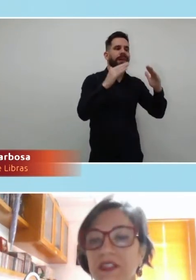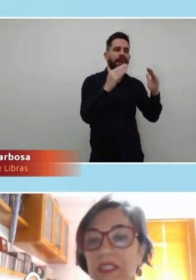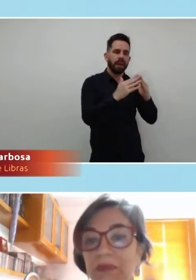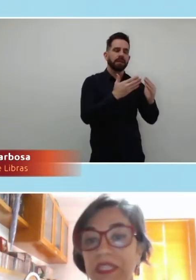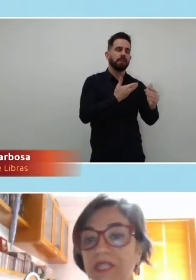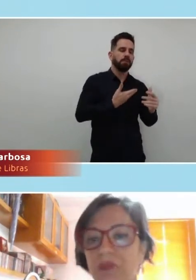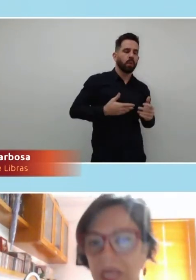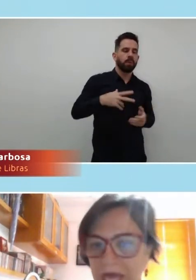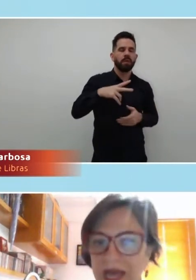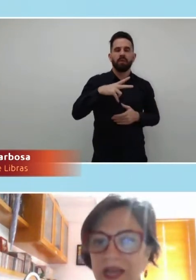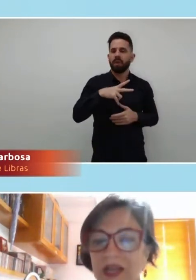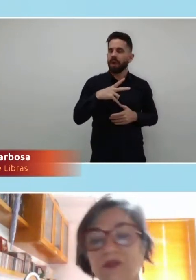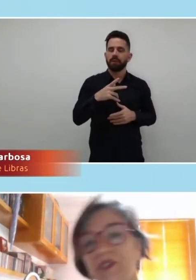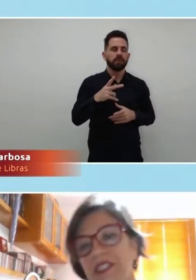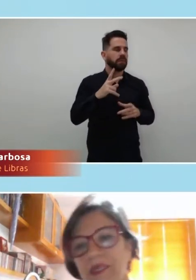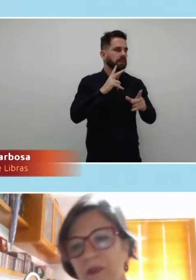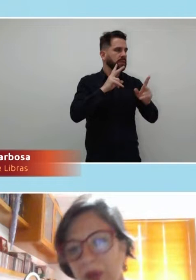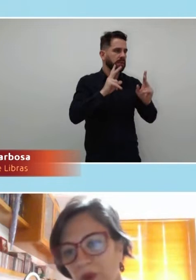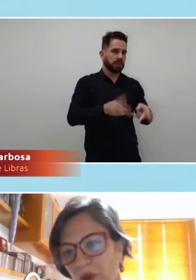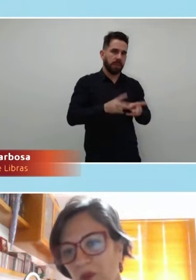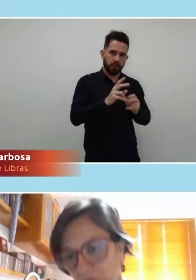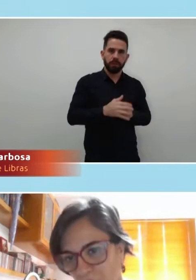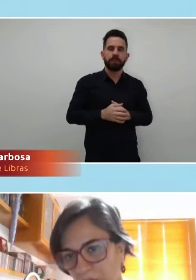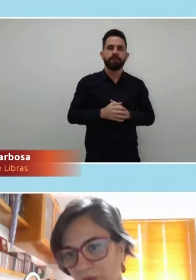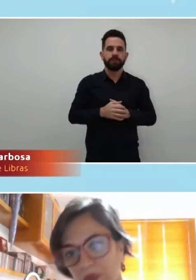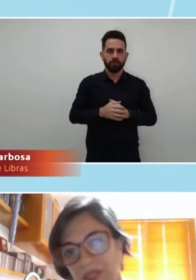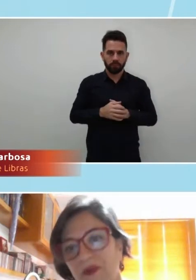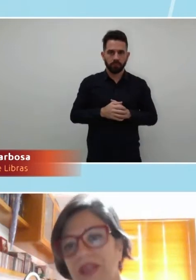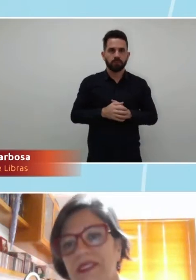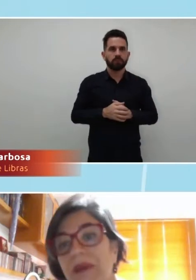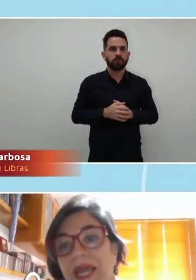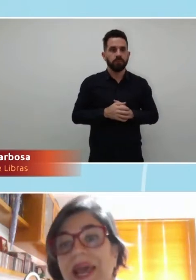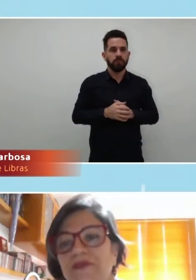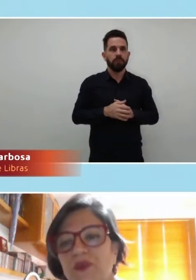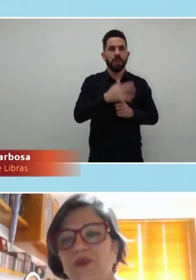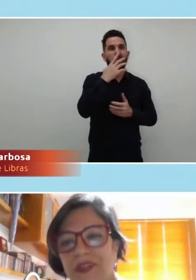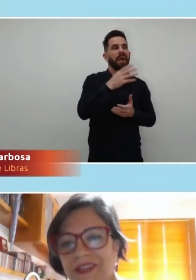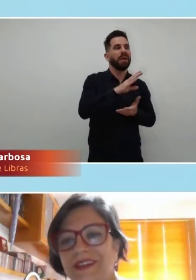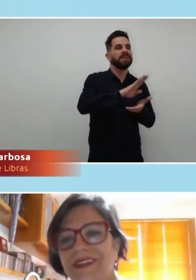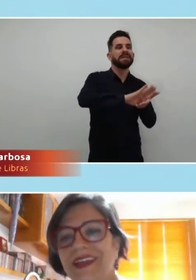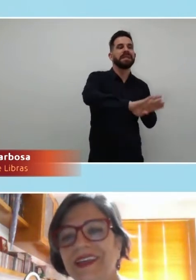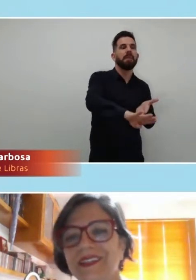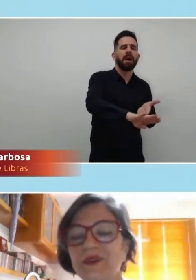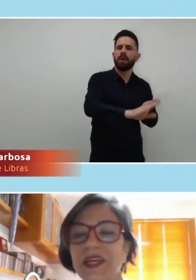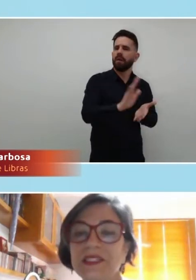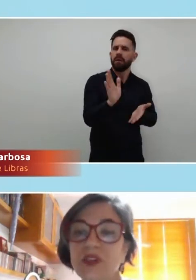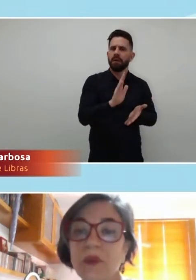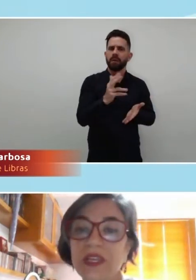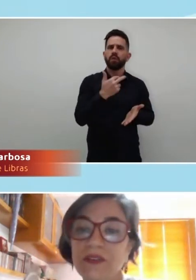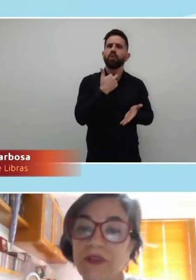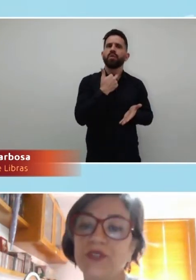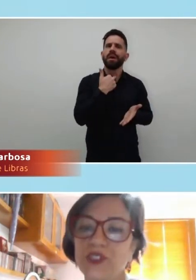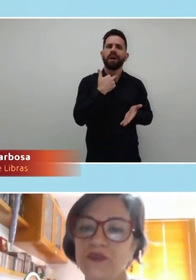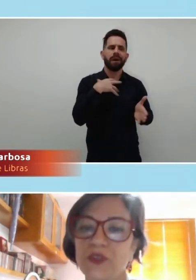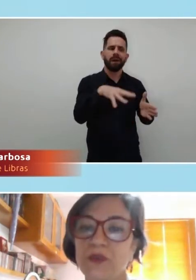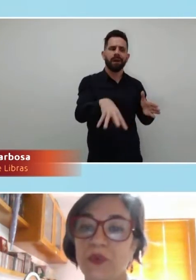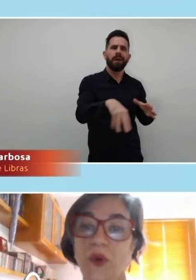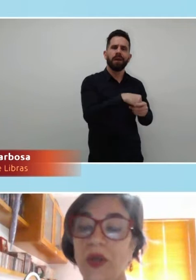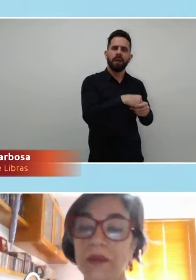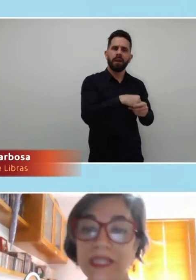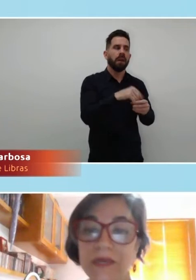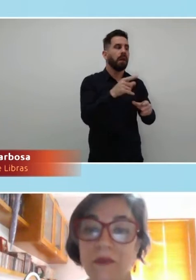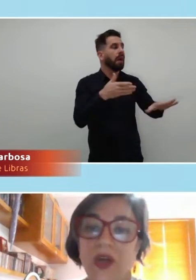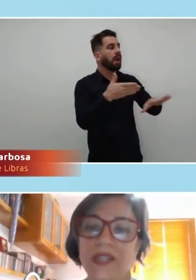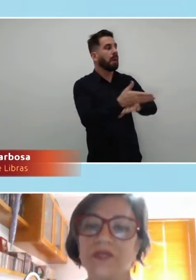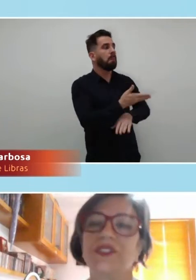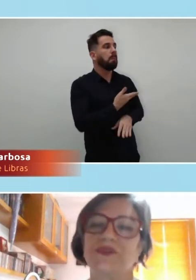você especificar, você separou um público que não é separável, né? Então, só porque ele vai no edifício público, olha, mas